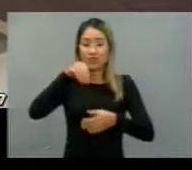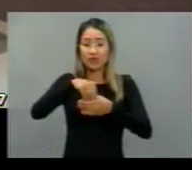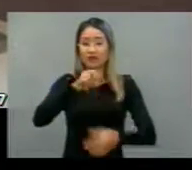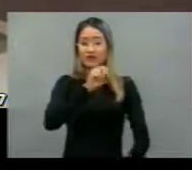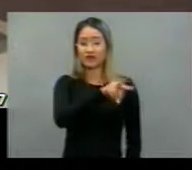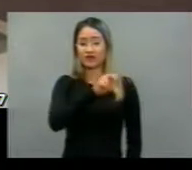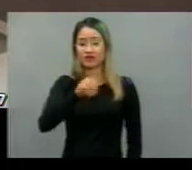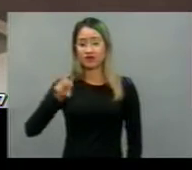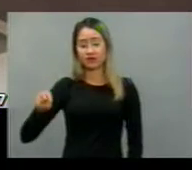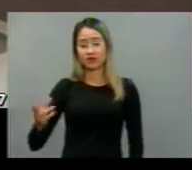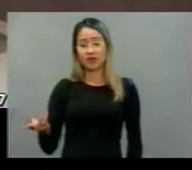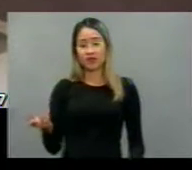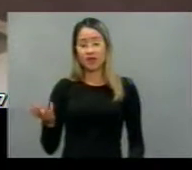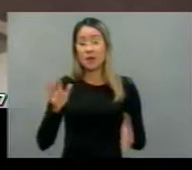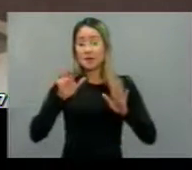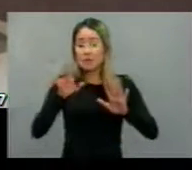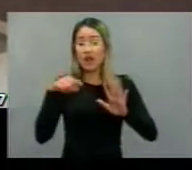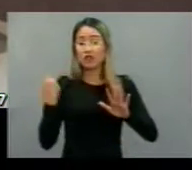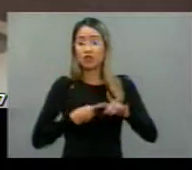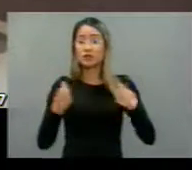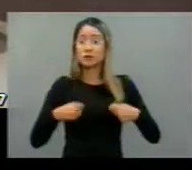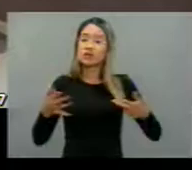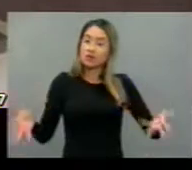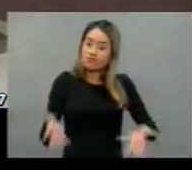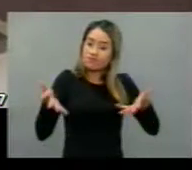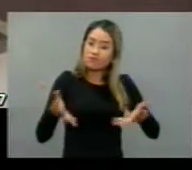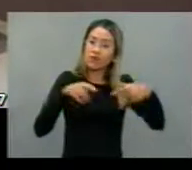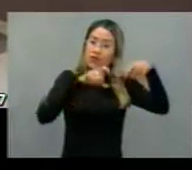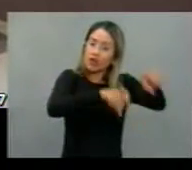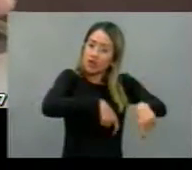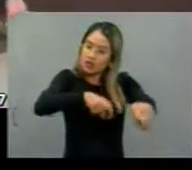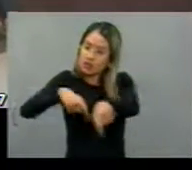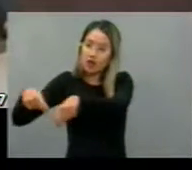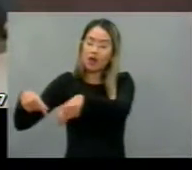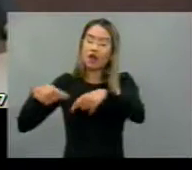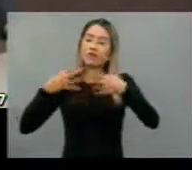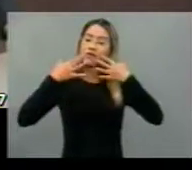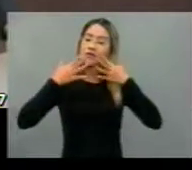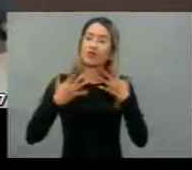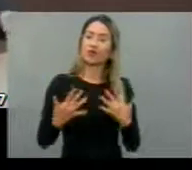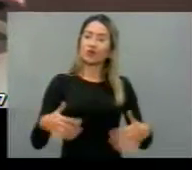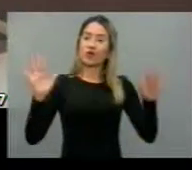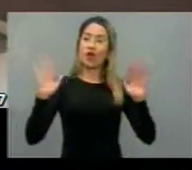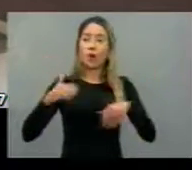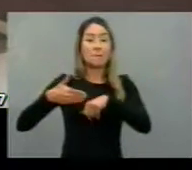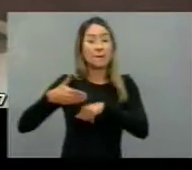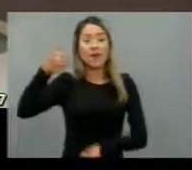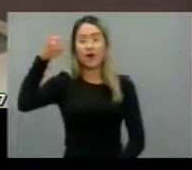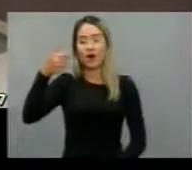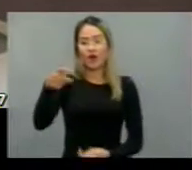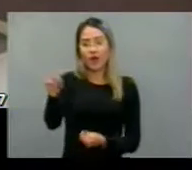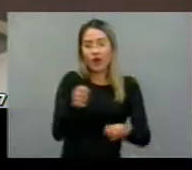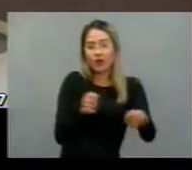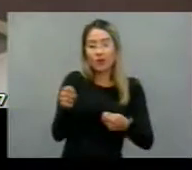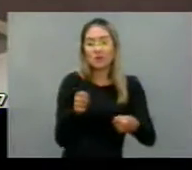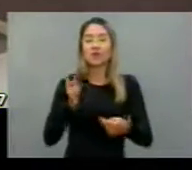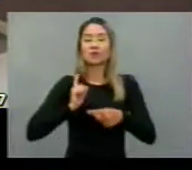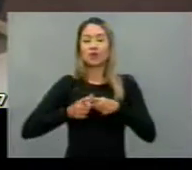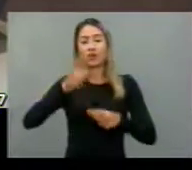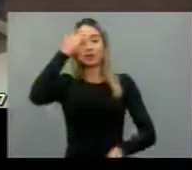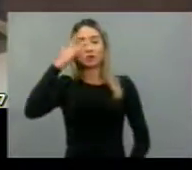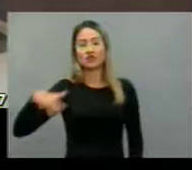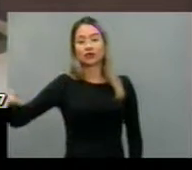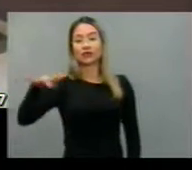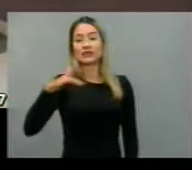da agricultura familiar e camponesa, que envolva as comunidades, ela é muito melhor para a economia, porque inclusive incentiva